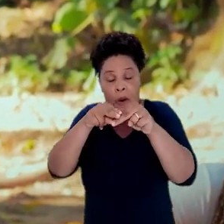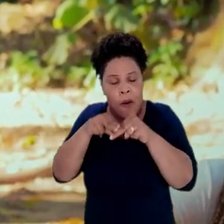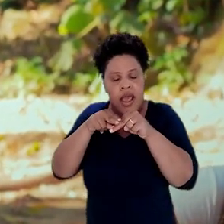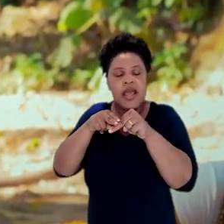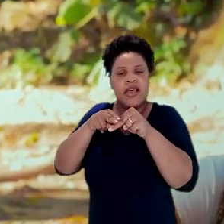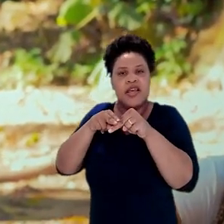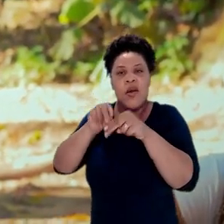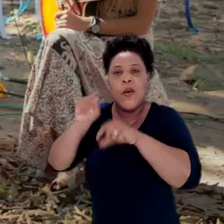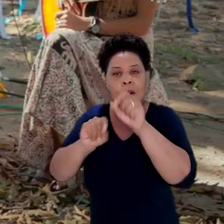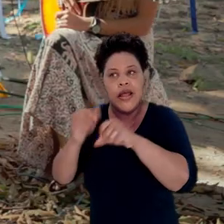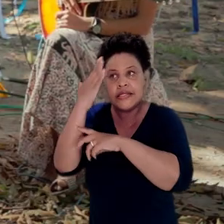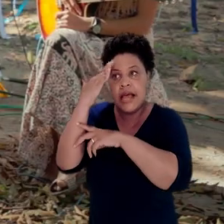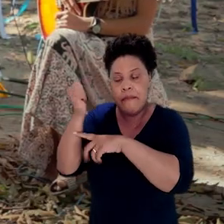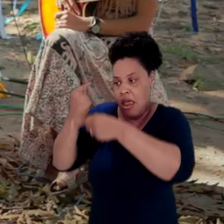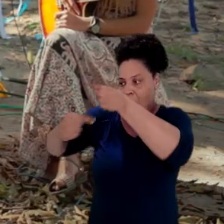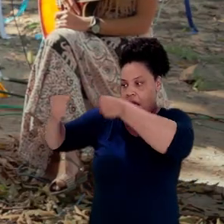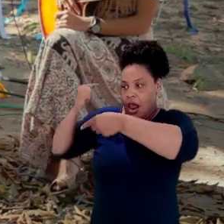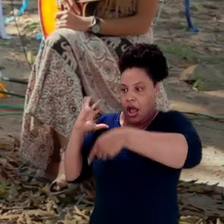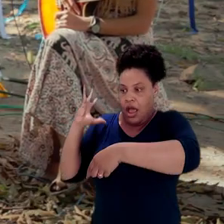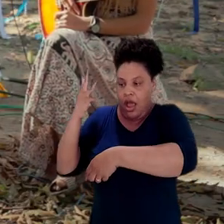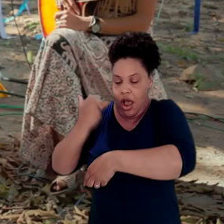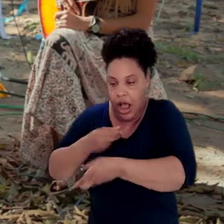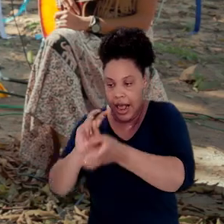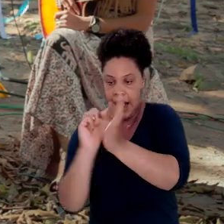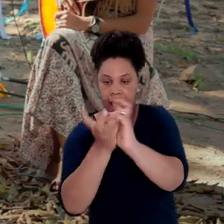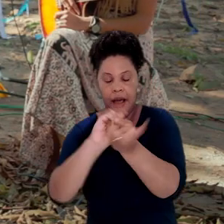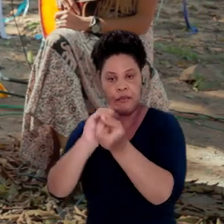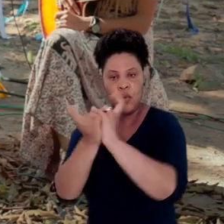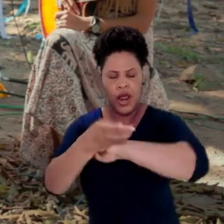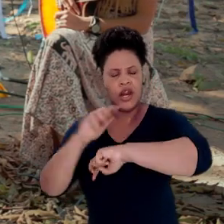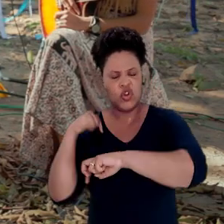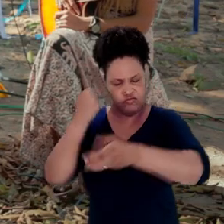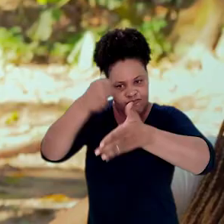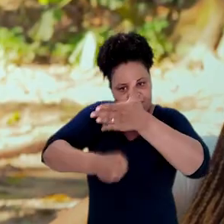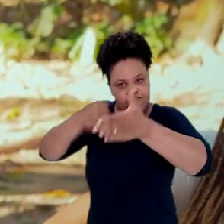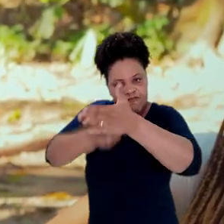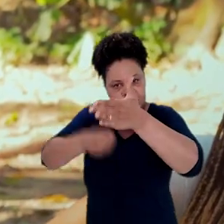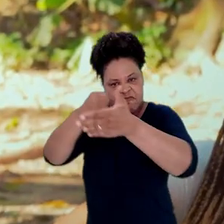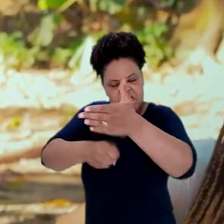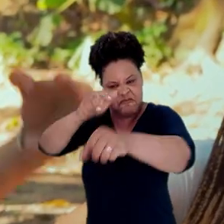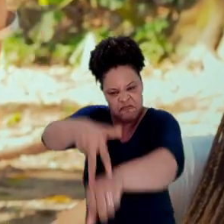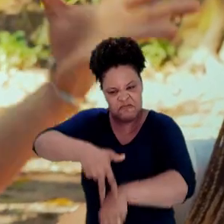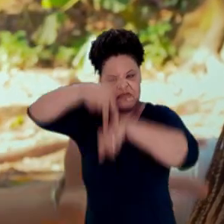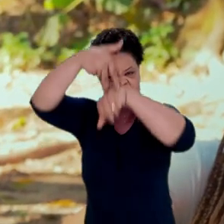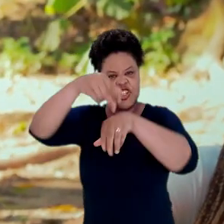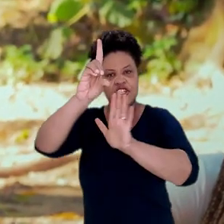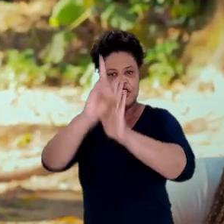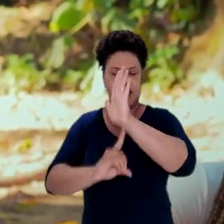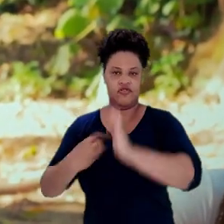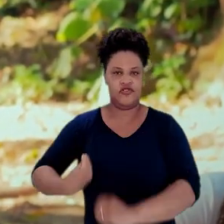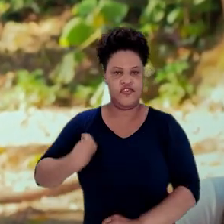saberes ancestrais, através da capoeira, nós viemos nessa luta pelo nosso direito de